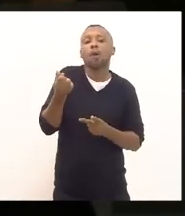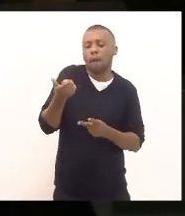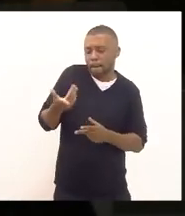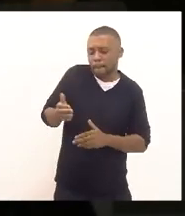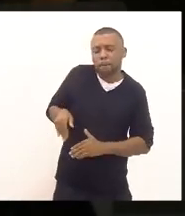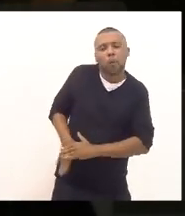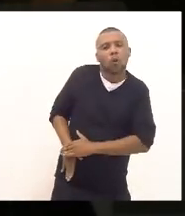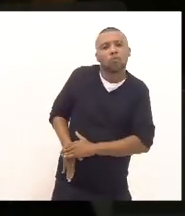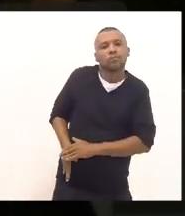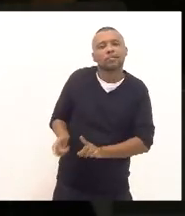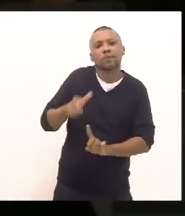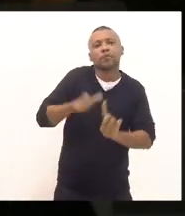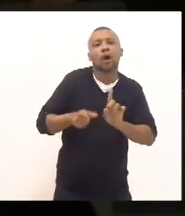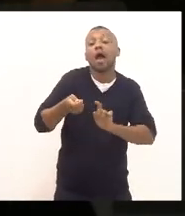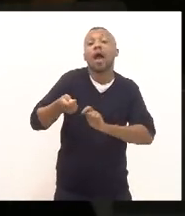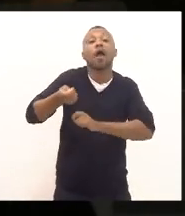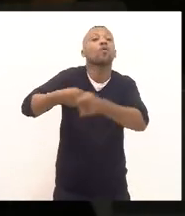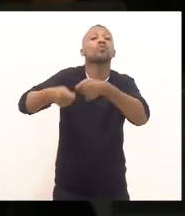economia